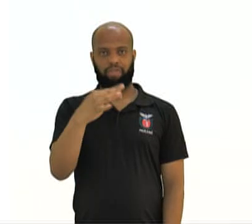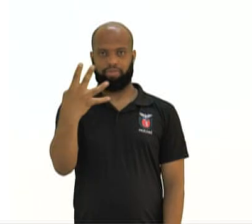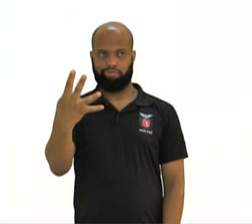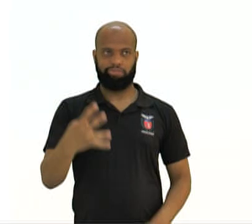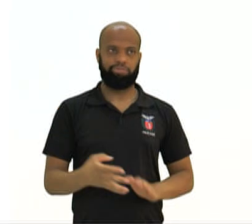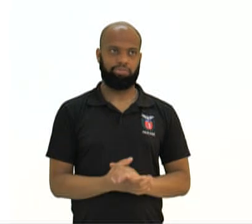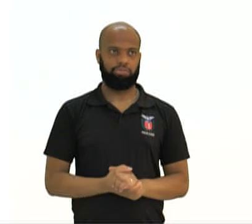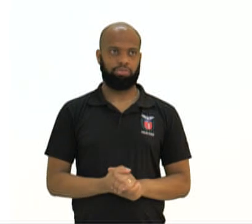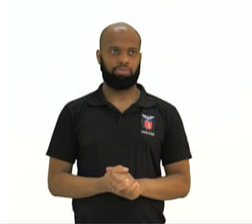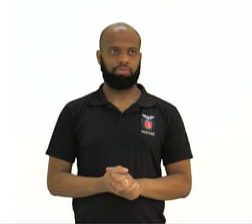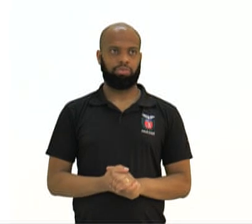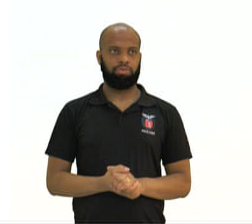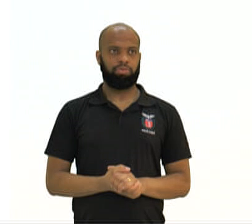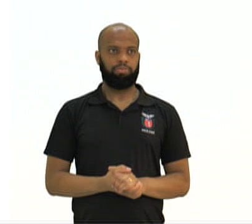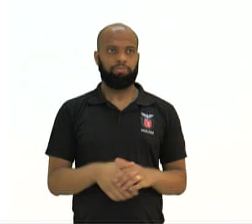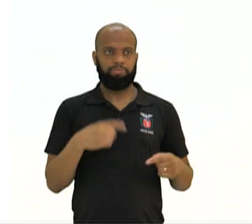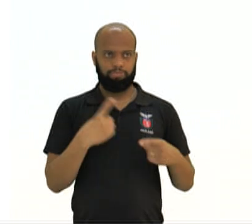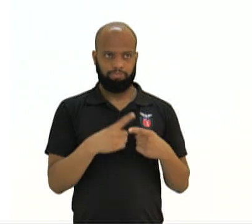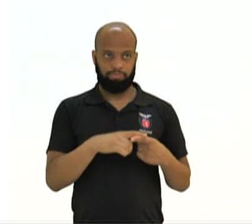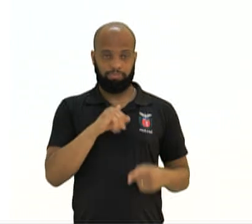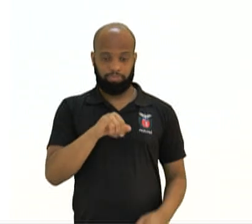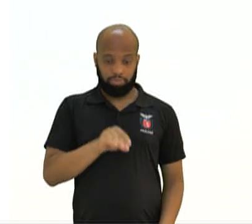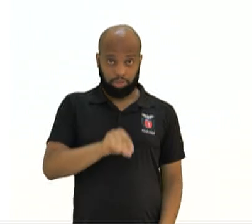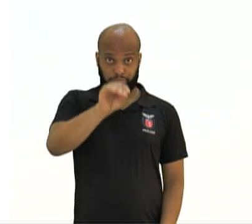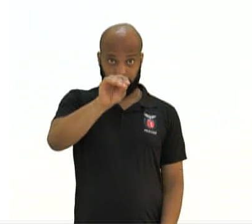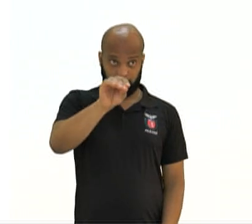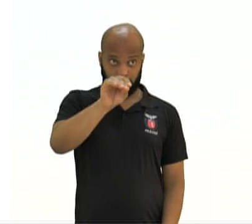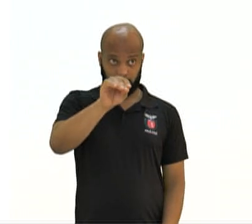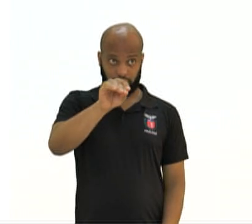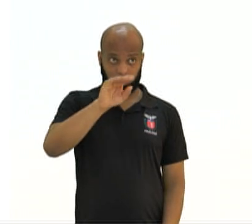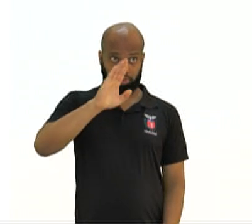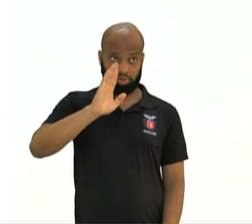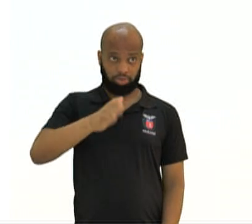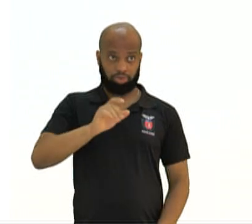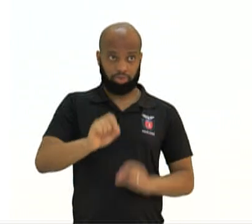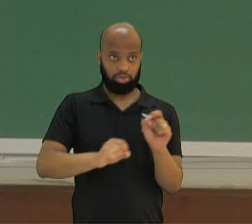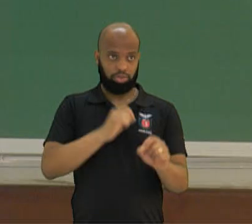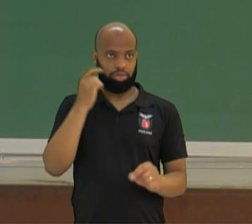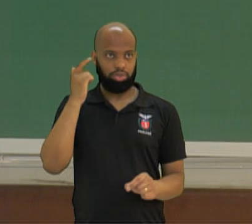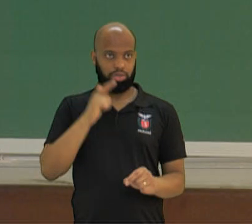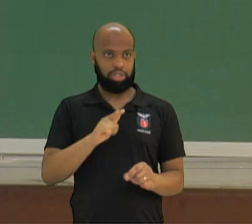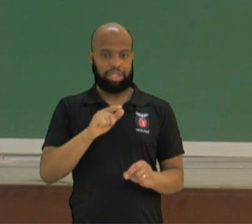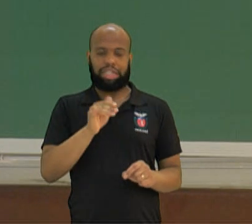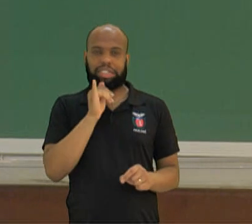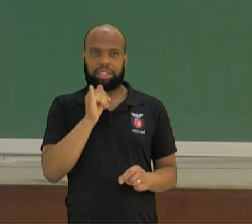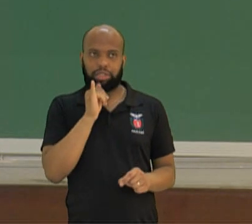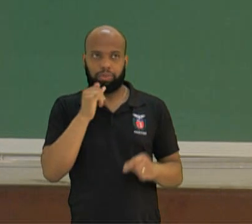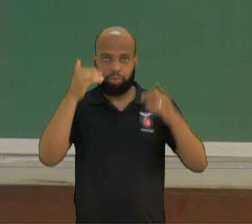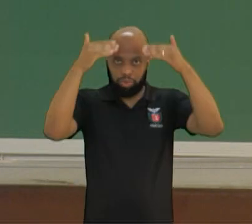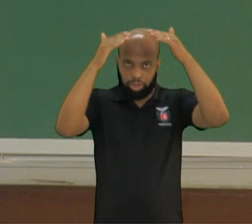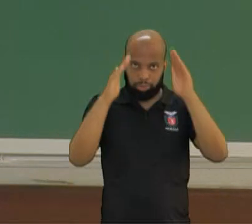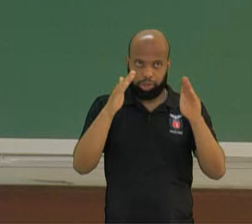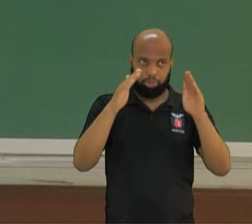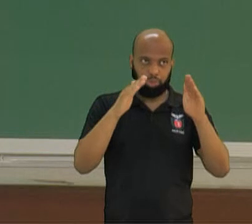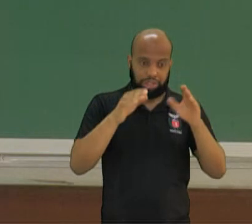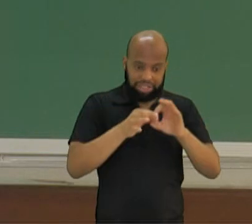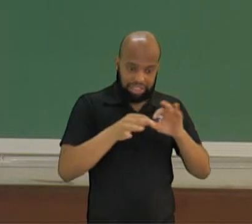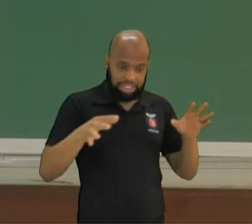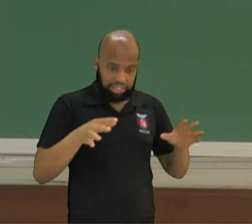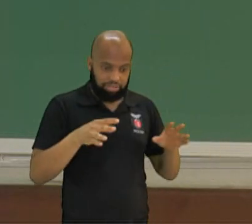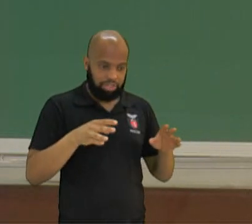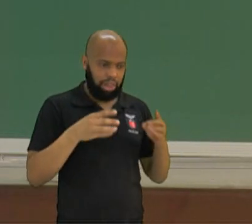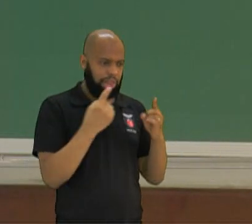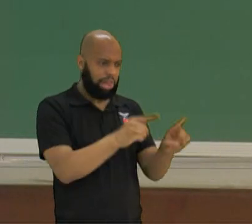F4, né? Se a gente colocar o peão aqui, né, ele vai descobrir o bispo que vai ameaçar o